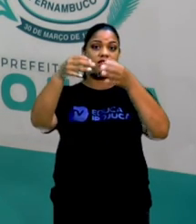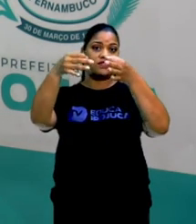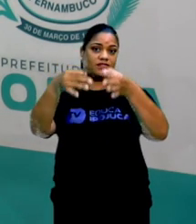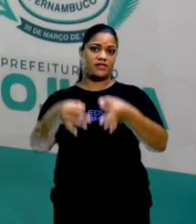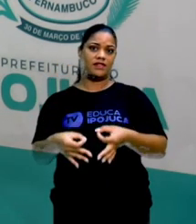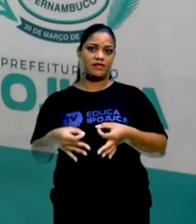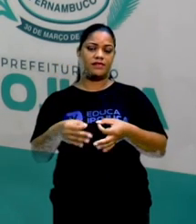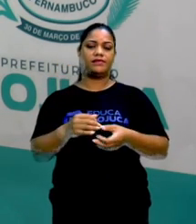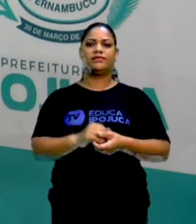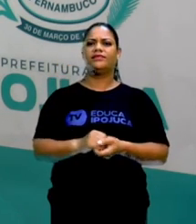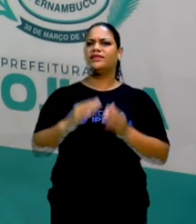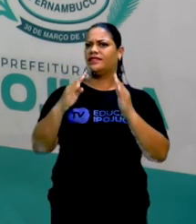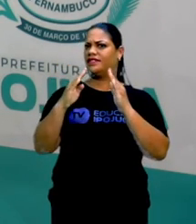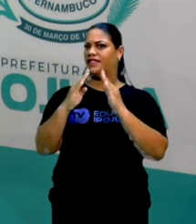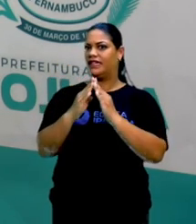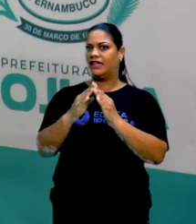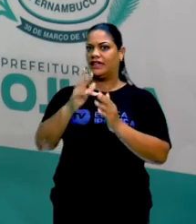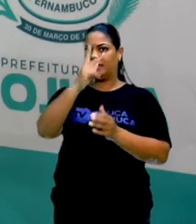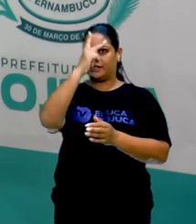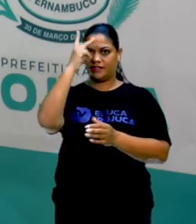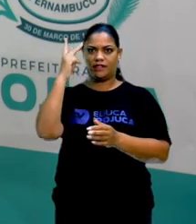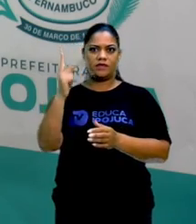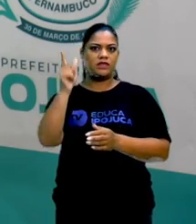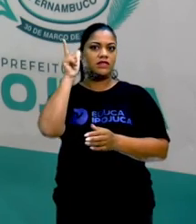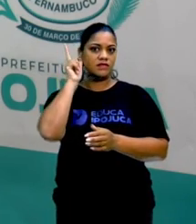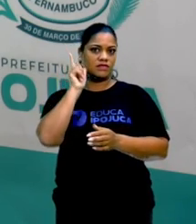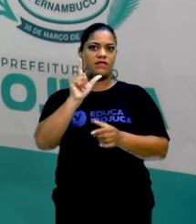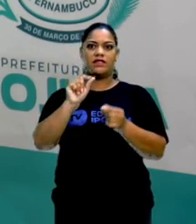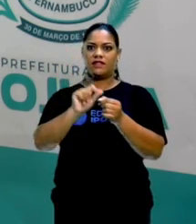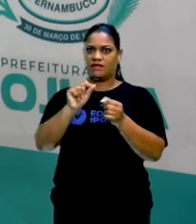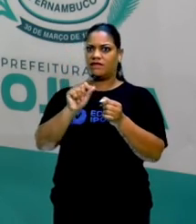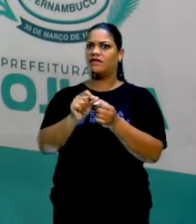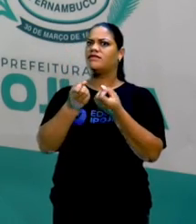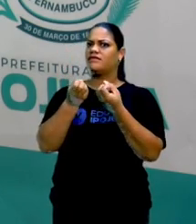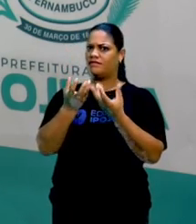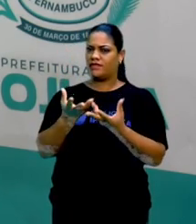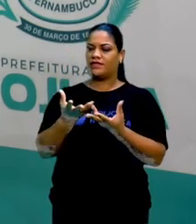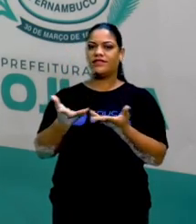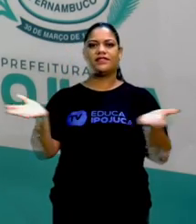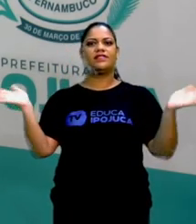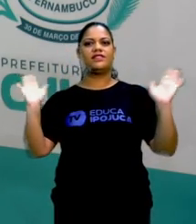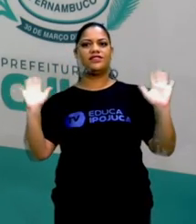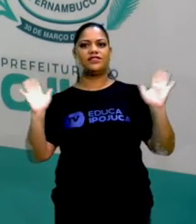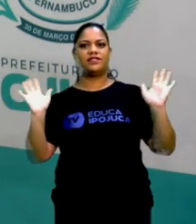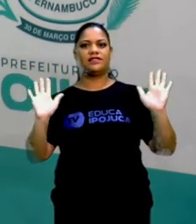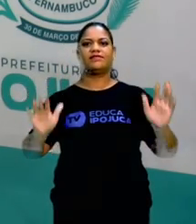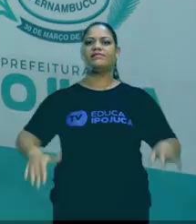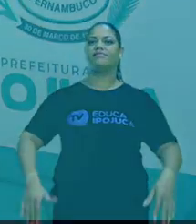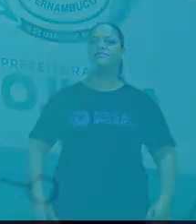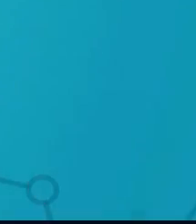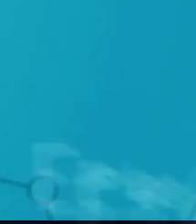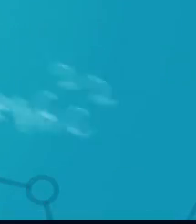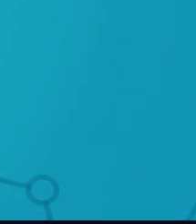acertou. E alguém na sua casa, quer ver se tem alguém aí, né, que consegue fazer conta muito bem. E até a próxima aula.